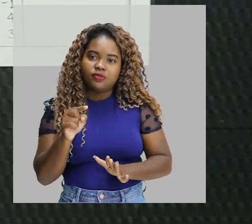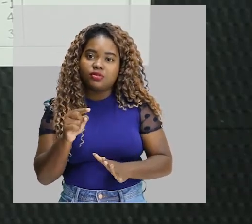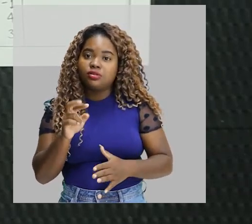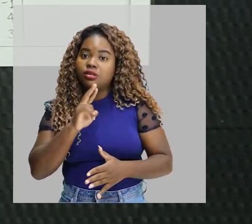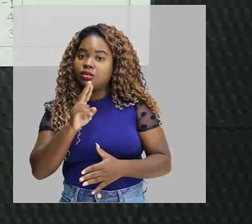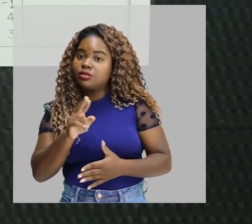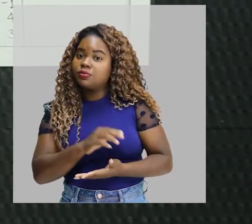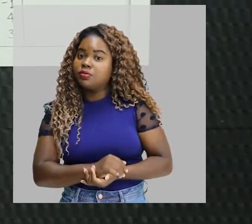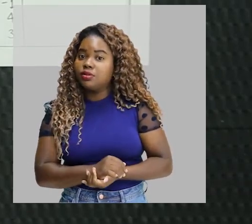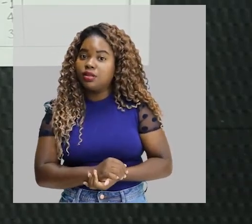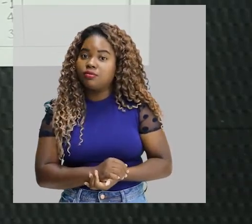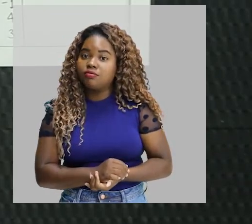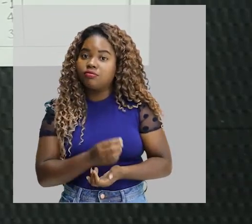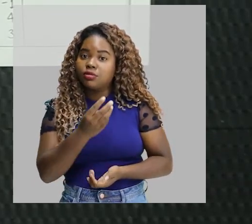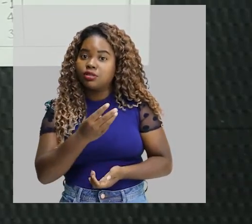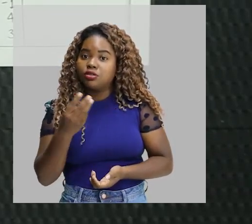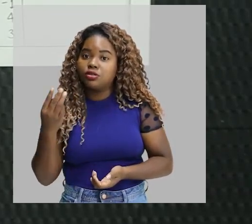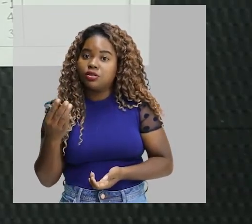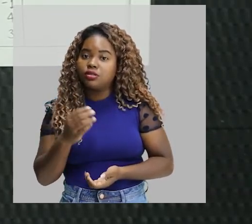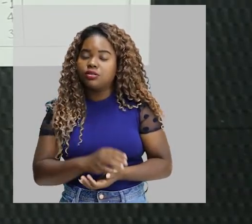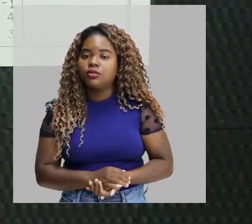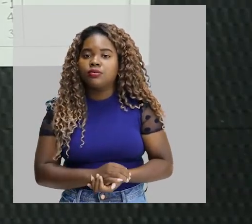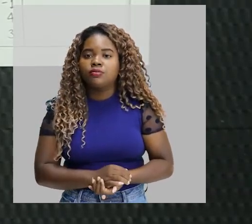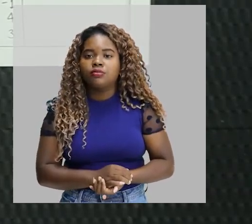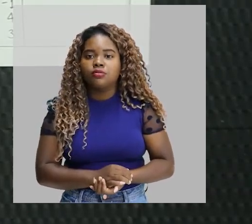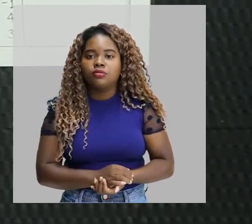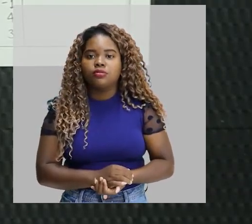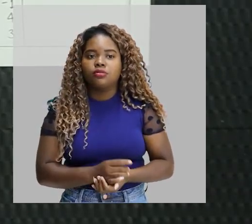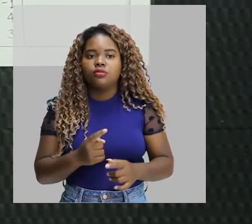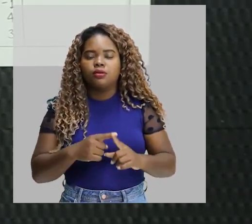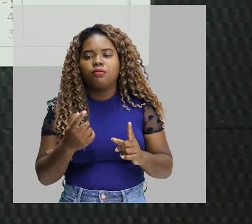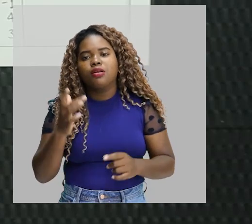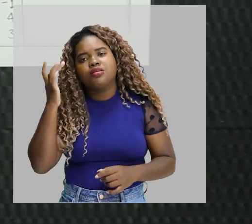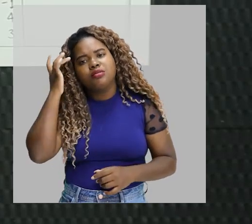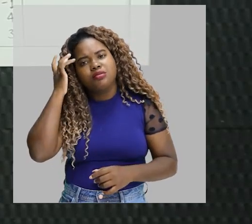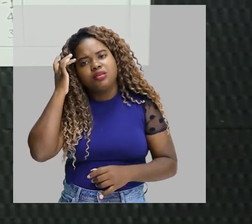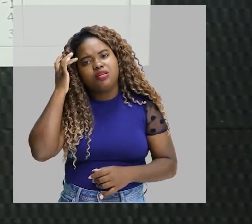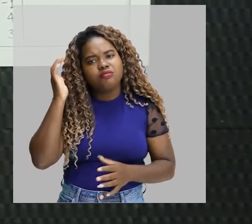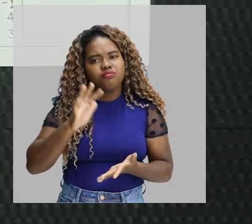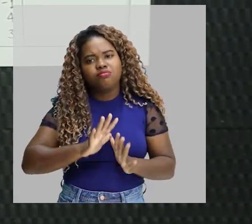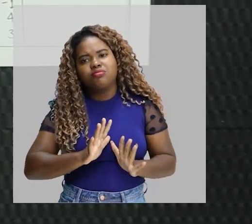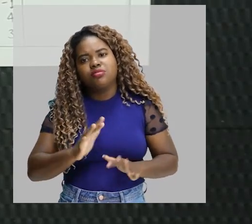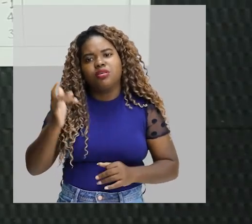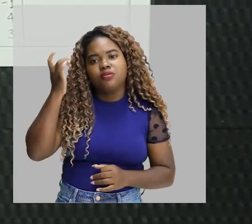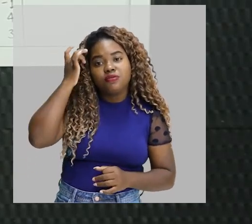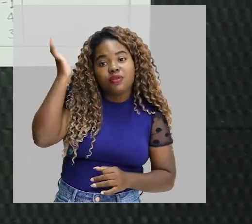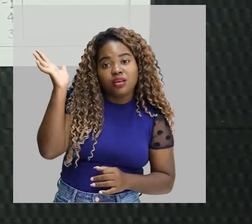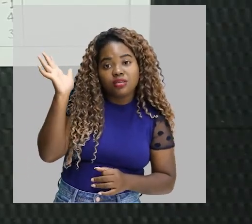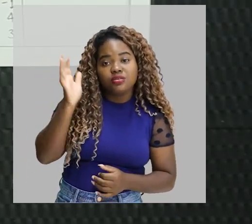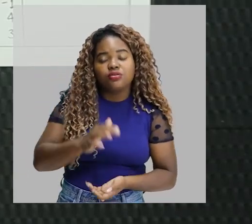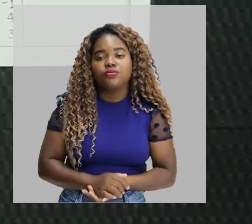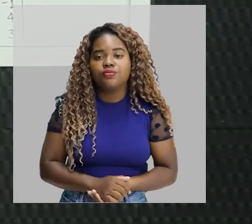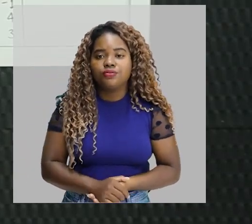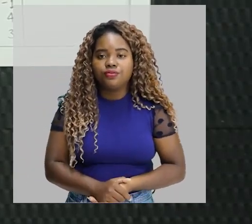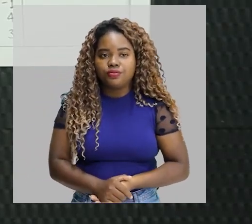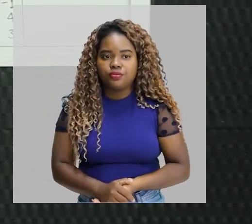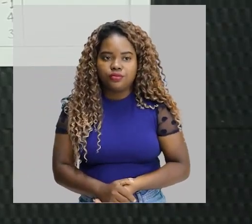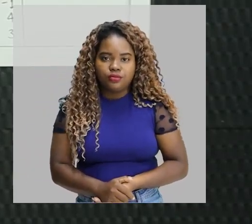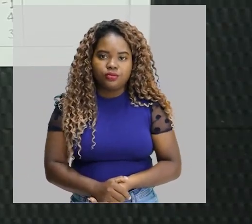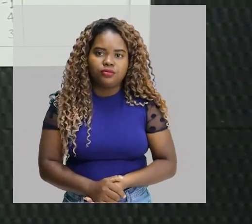ordem 3 essa é uma maneira Mas eu acredito mais até mais fácil de se fazer Tá mas menos menos menos